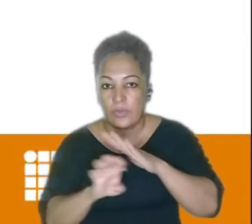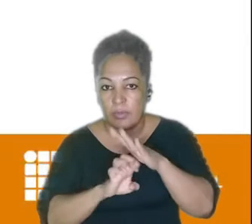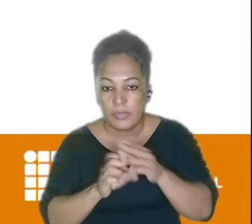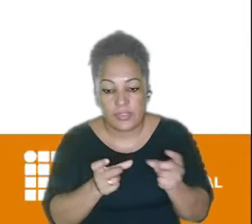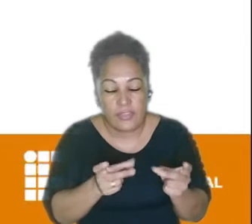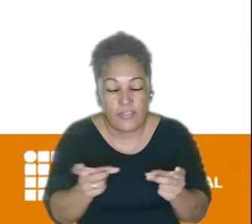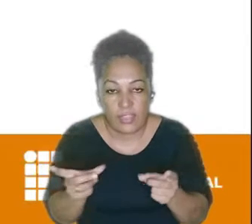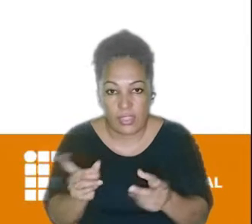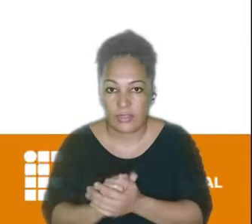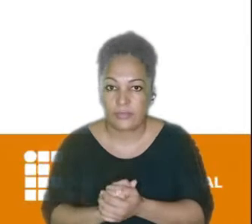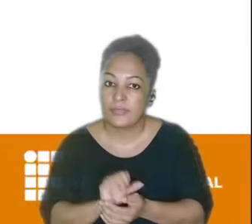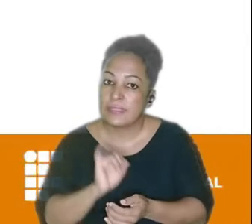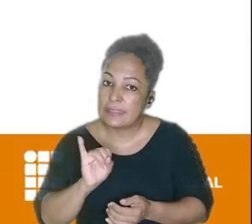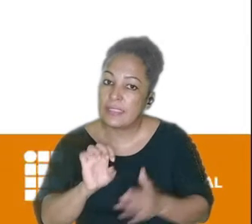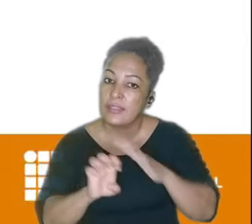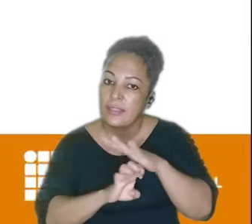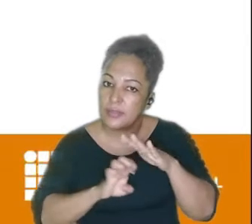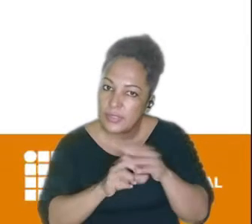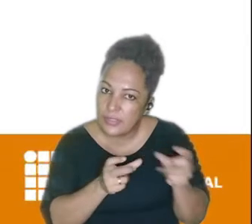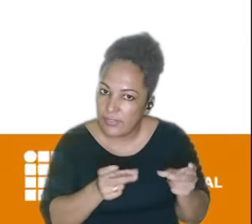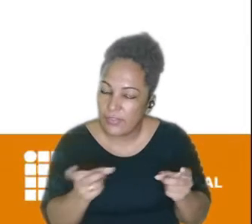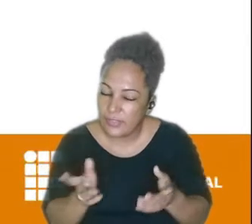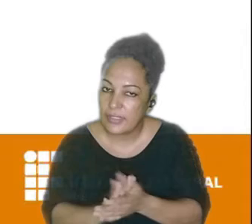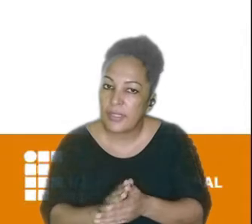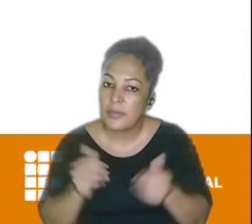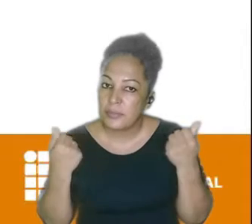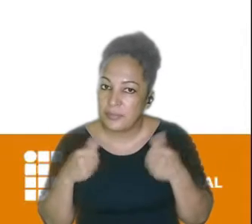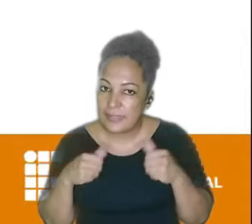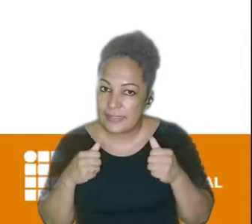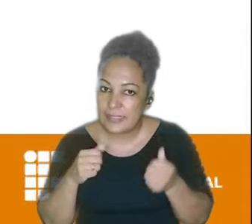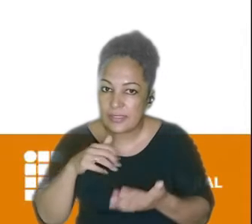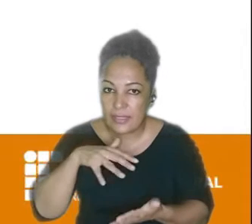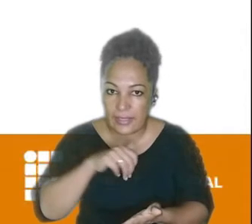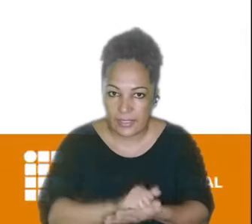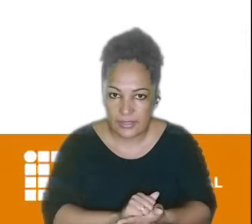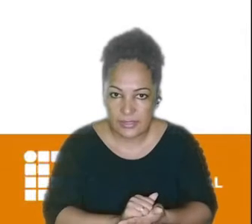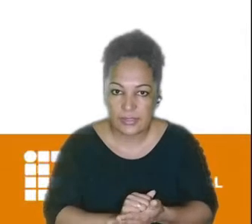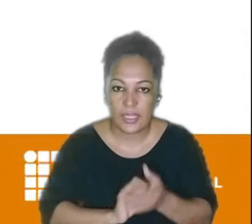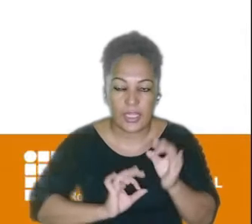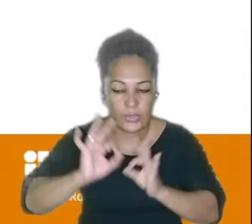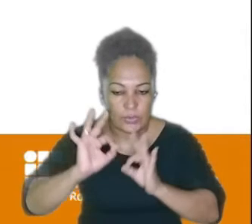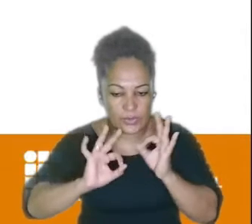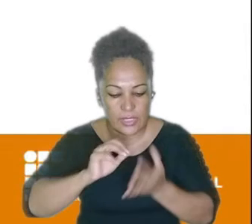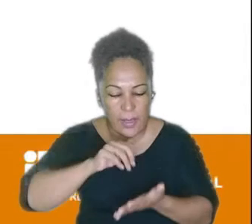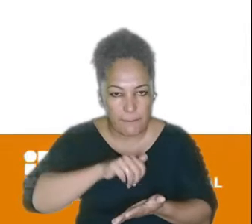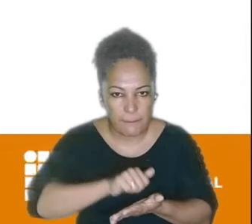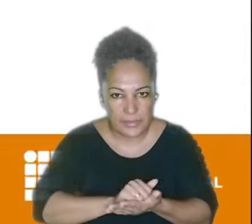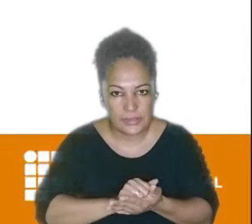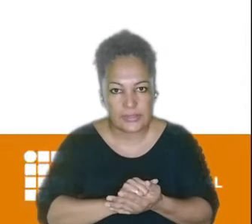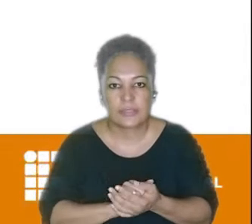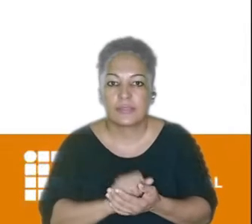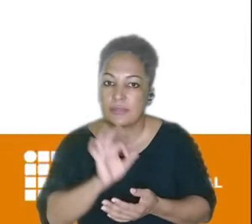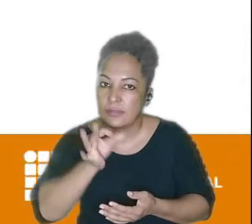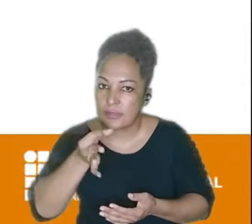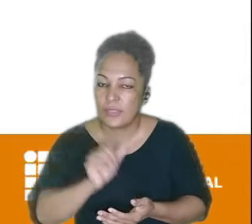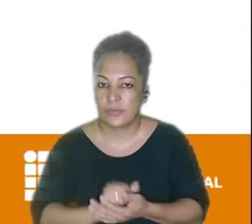passagem, certo? E se ela vai vender uma passagem, essa passagem precisa ser cadastrada. Então, eu vou cadastrar